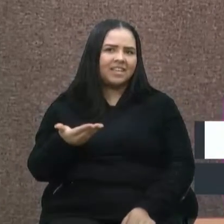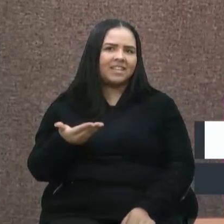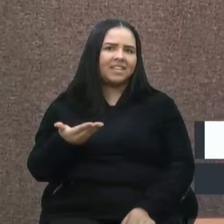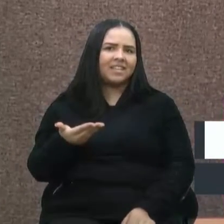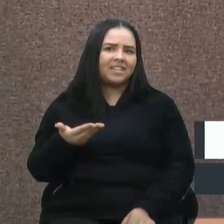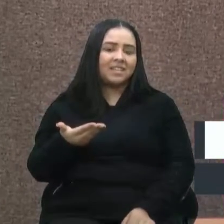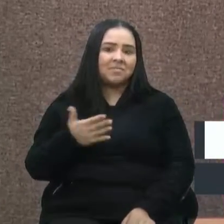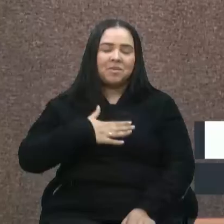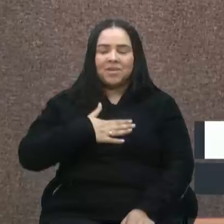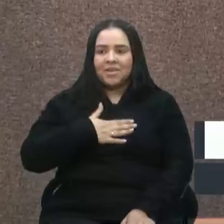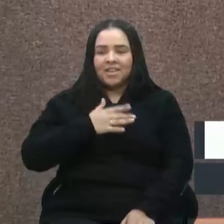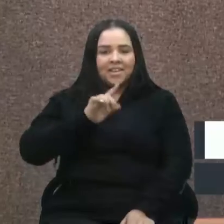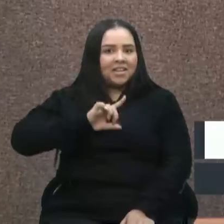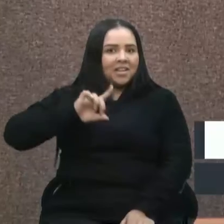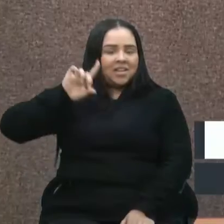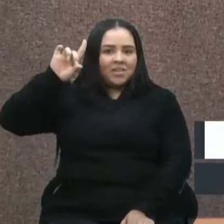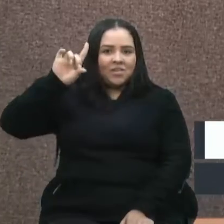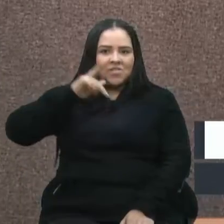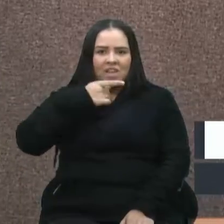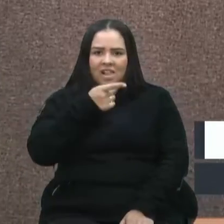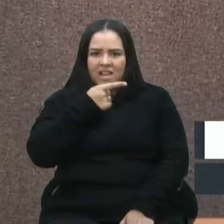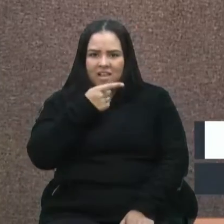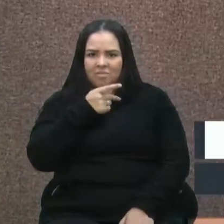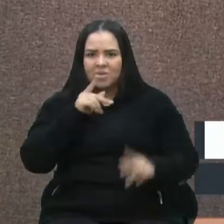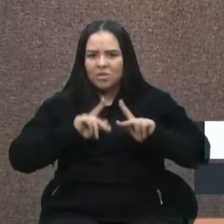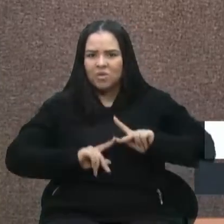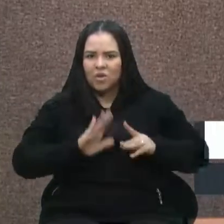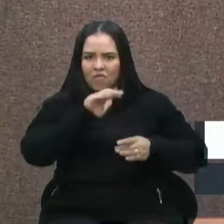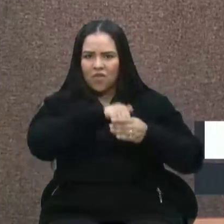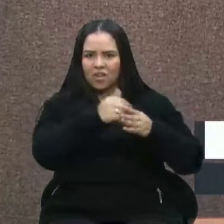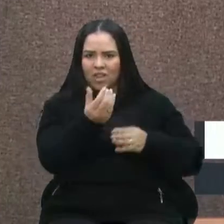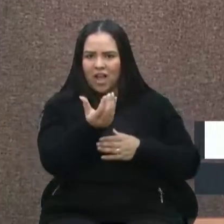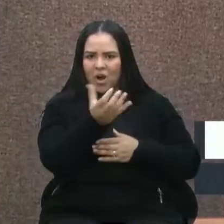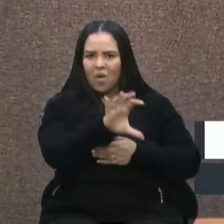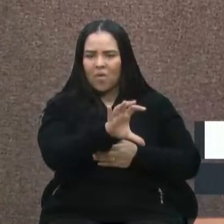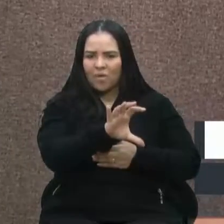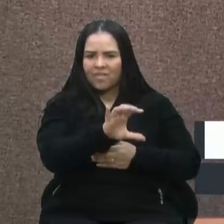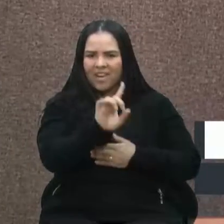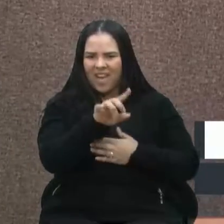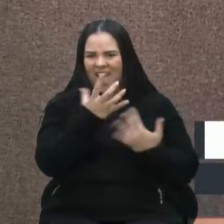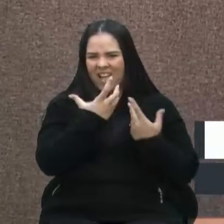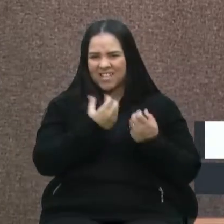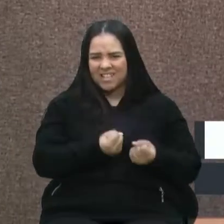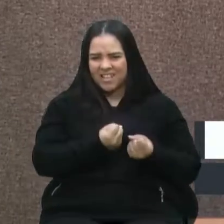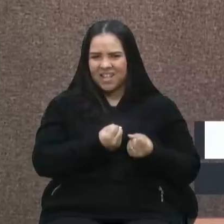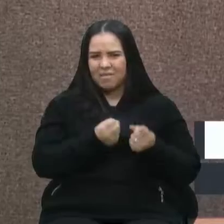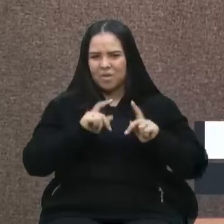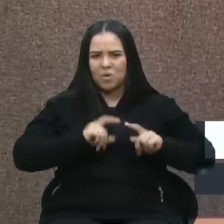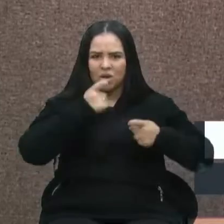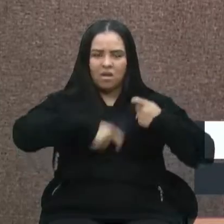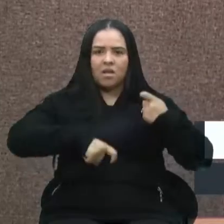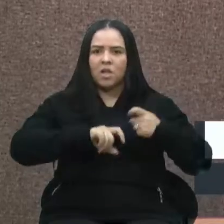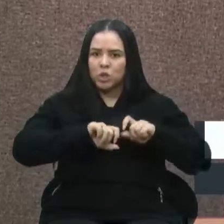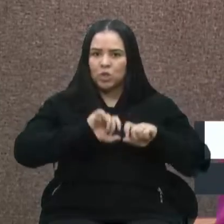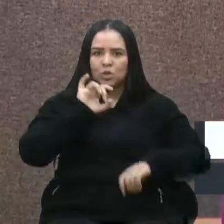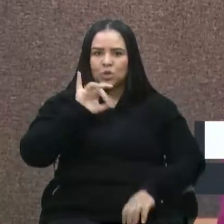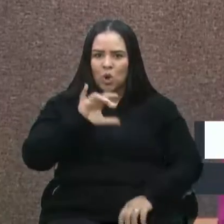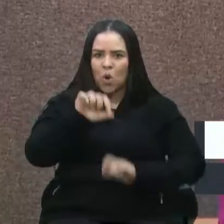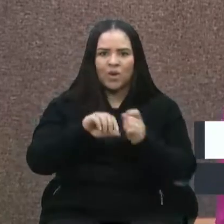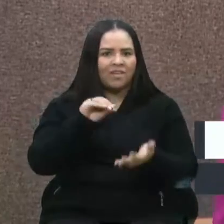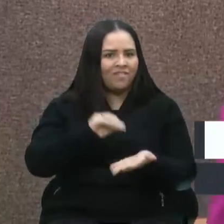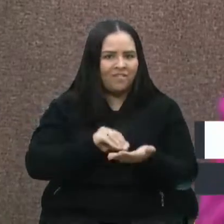o meu Deus absurdo de dizer que quem Vota contra uma Moção como essa é a favor de estuprador era só realmente aí o que faltava